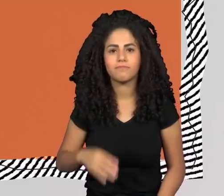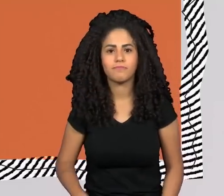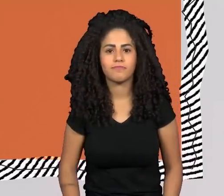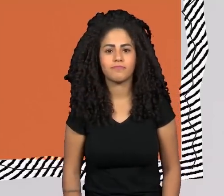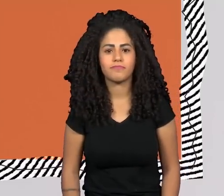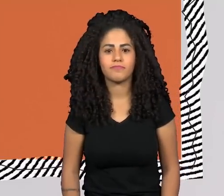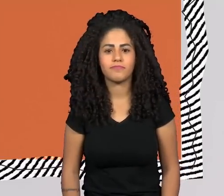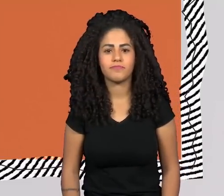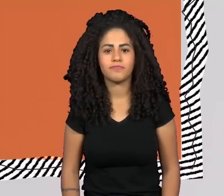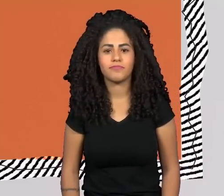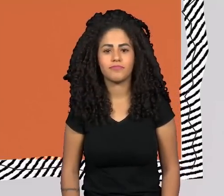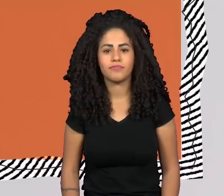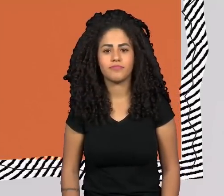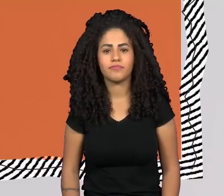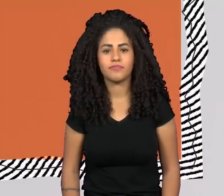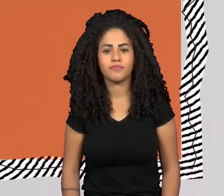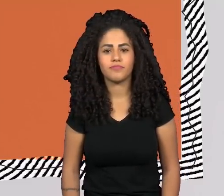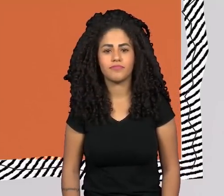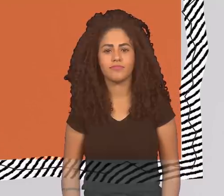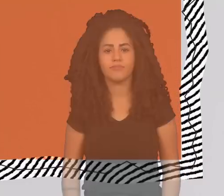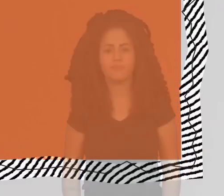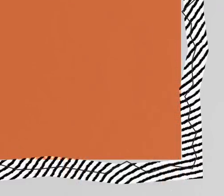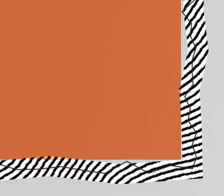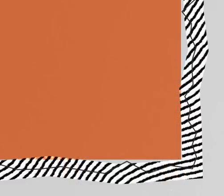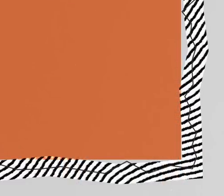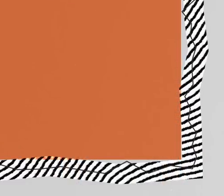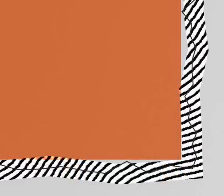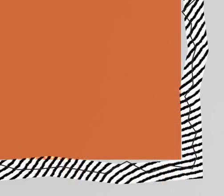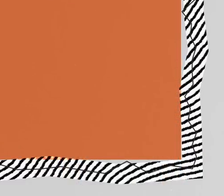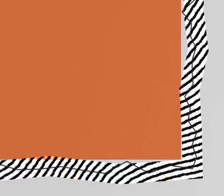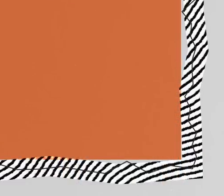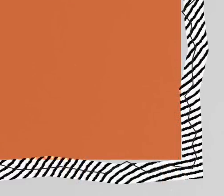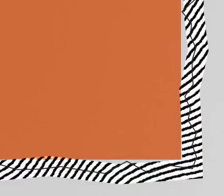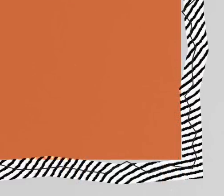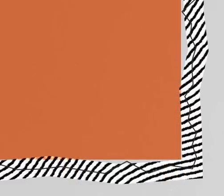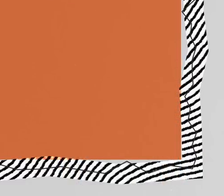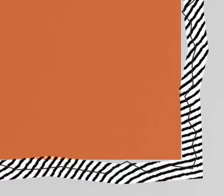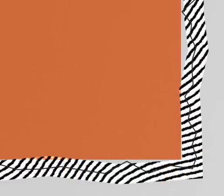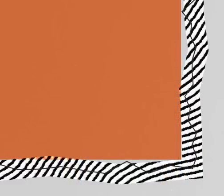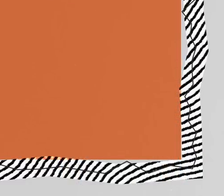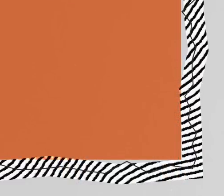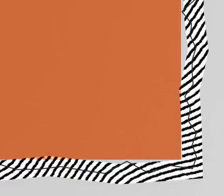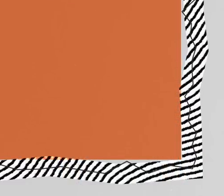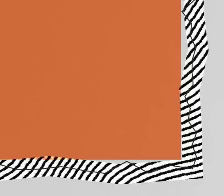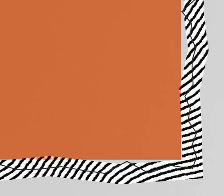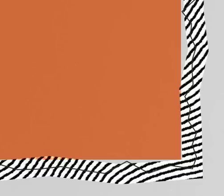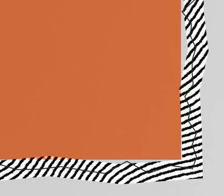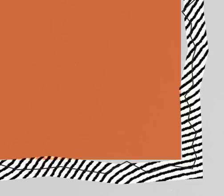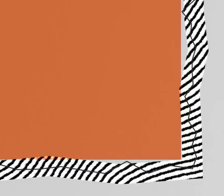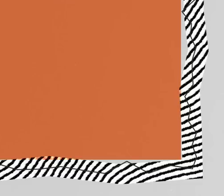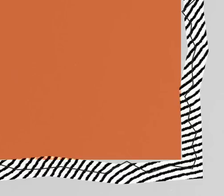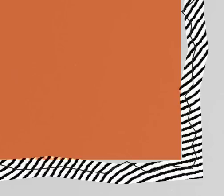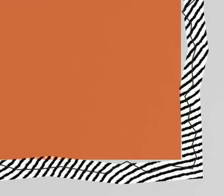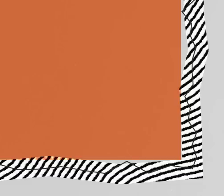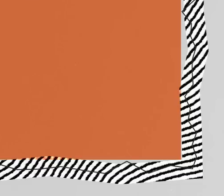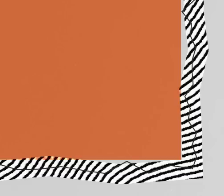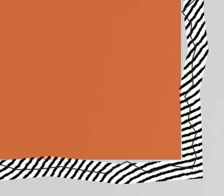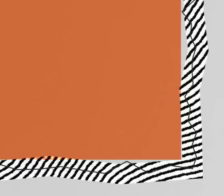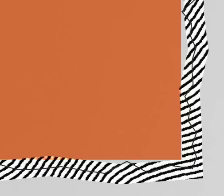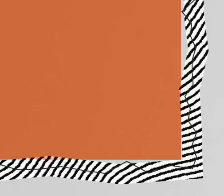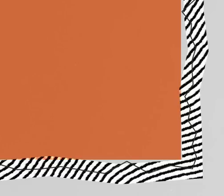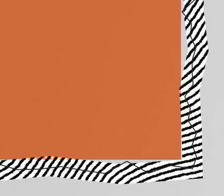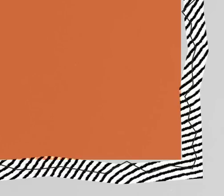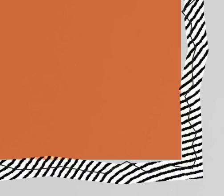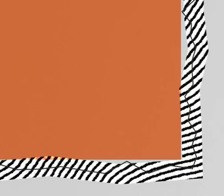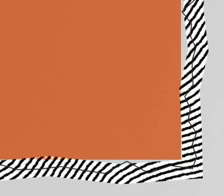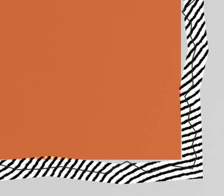nome? Danilo. Que engenharia você formou, meu irmão? Civil. A engenharia civil faz o quê, meu irmão? Civiliza. Faz o